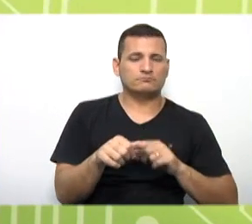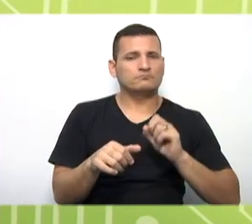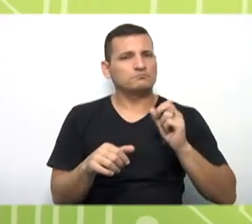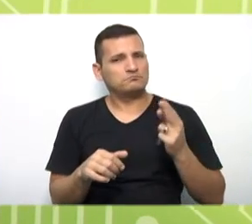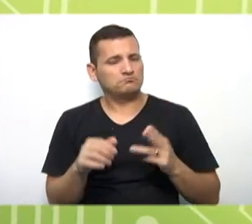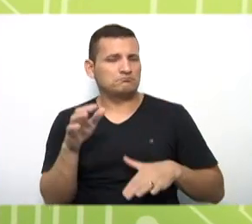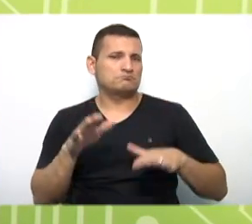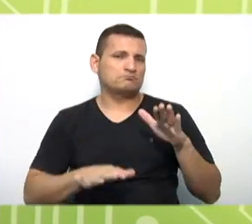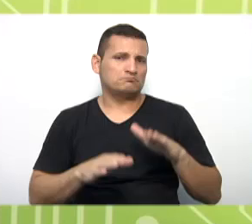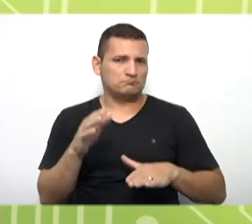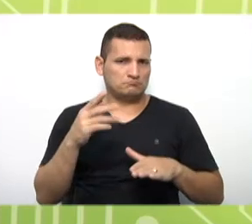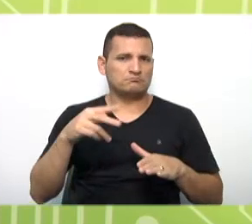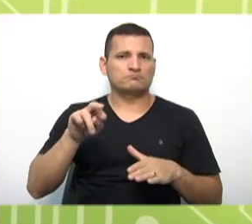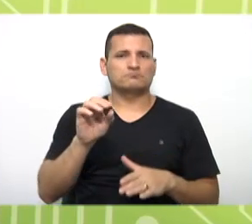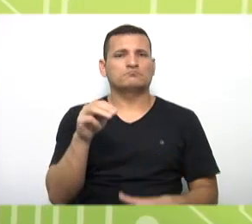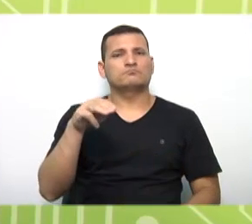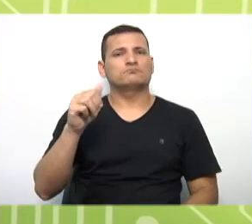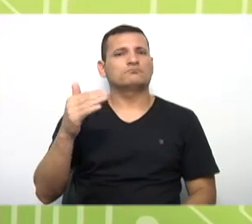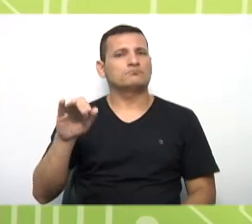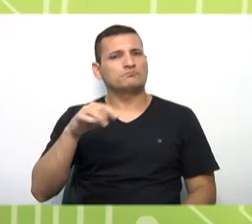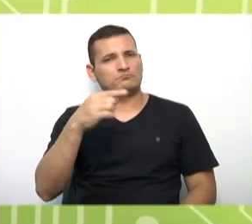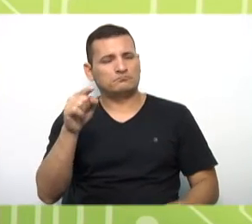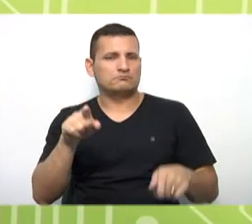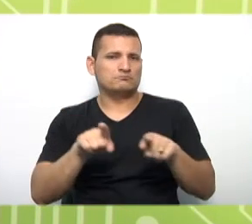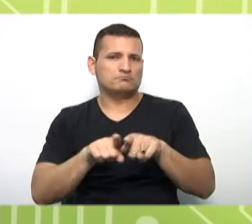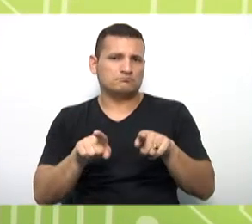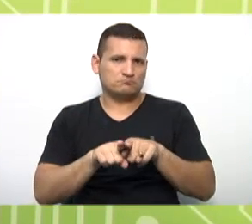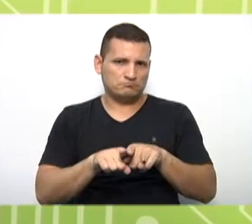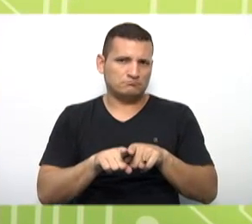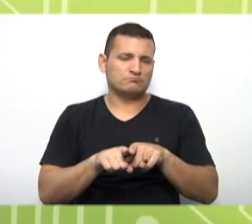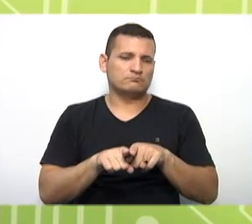promoção mesmo dentro da empresa, alguém que estava